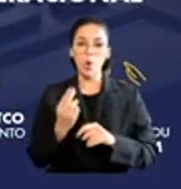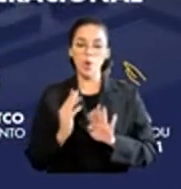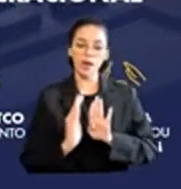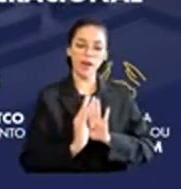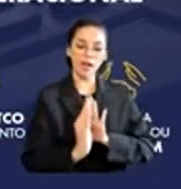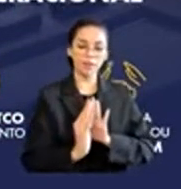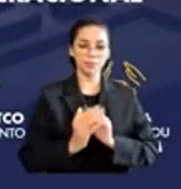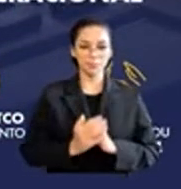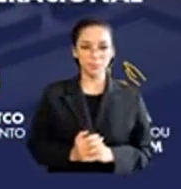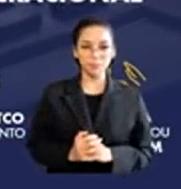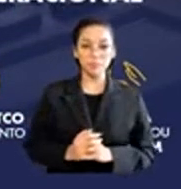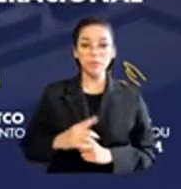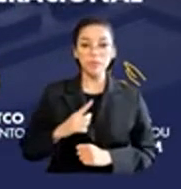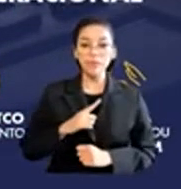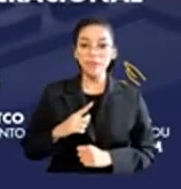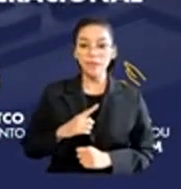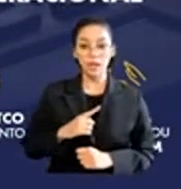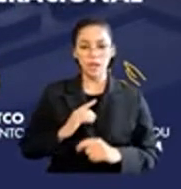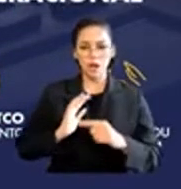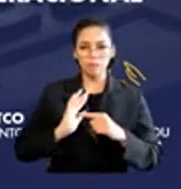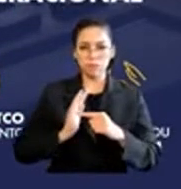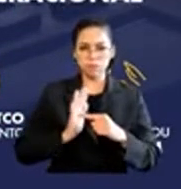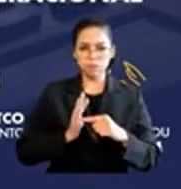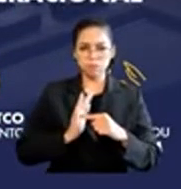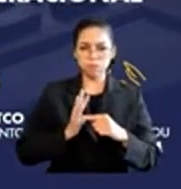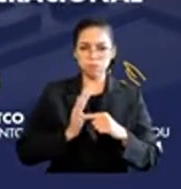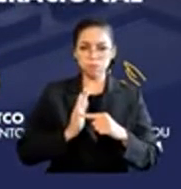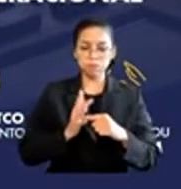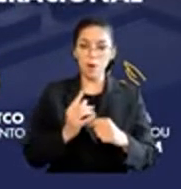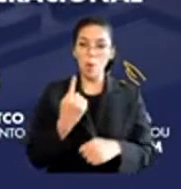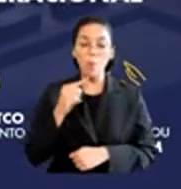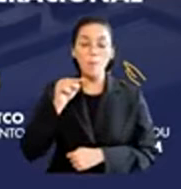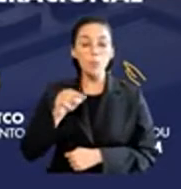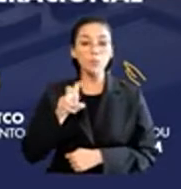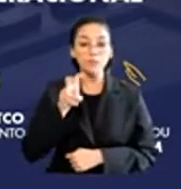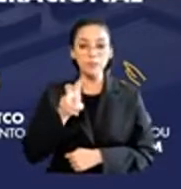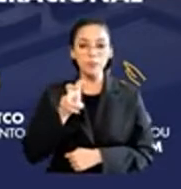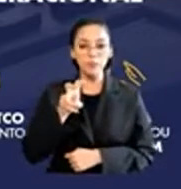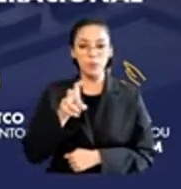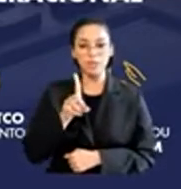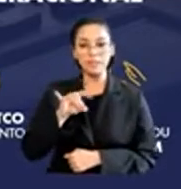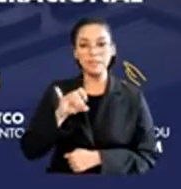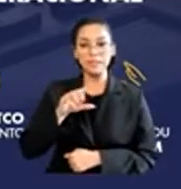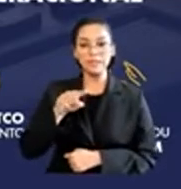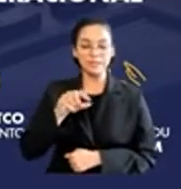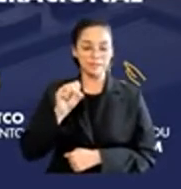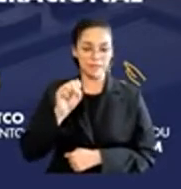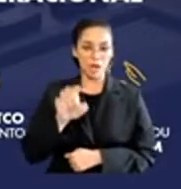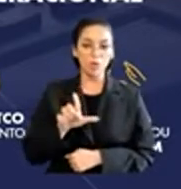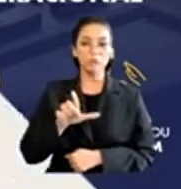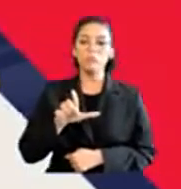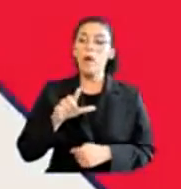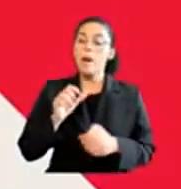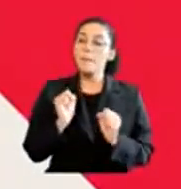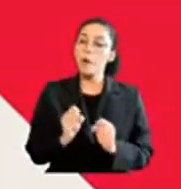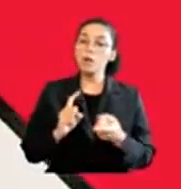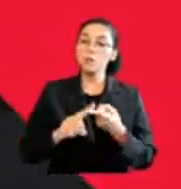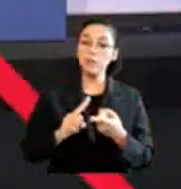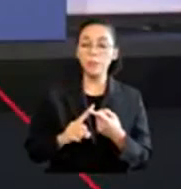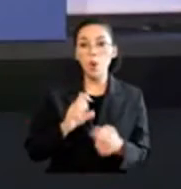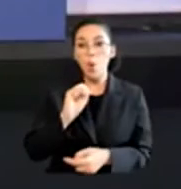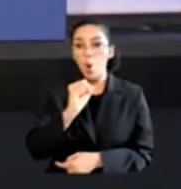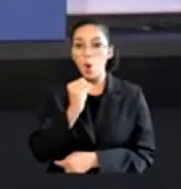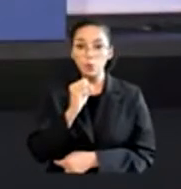motor 1.5 turbo diesel e pode atingir até 800 km de autonomia.